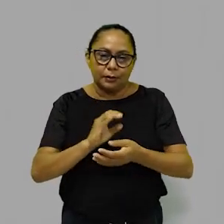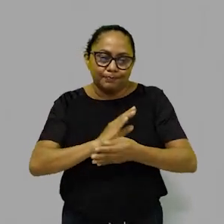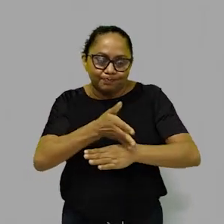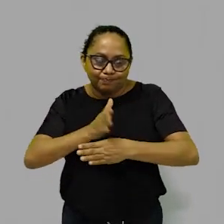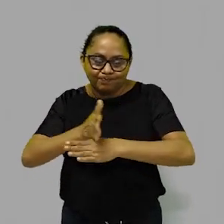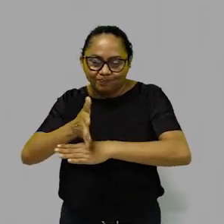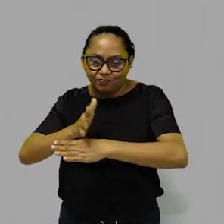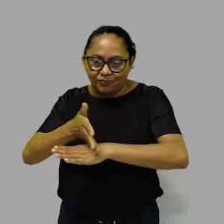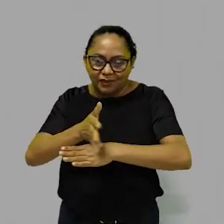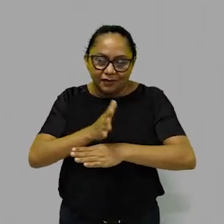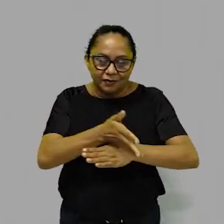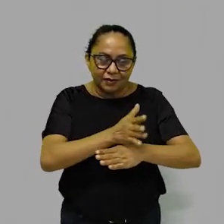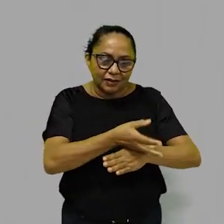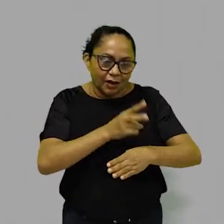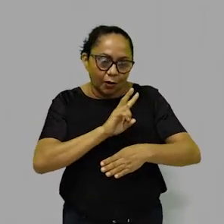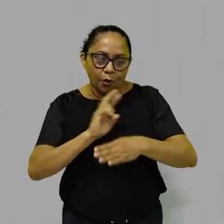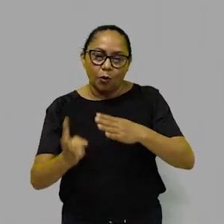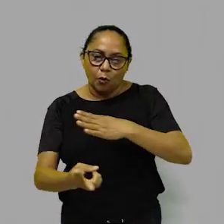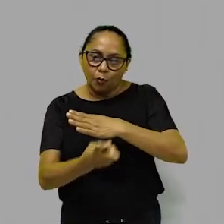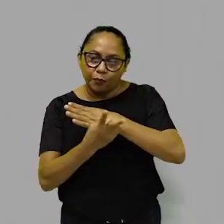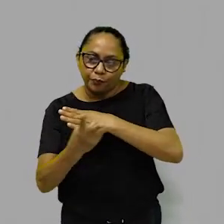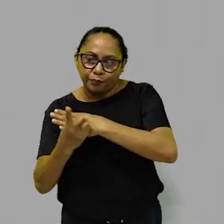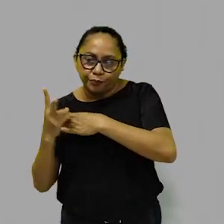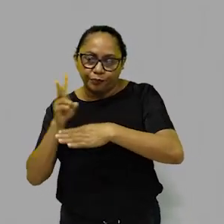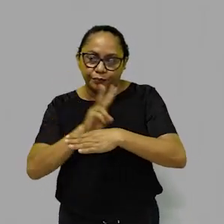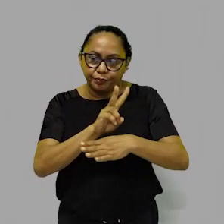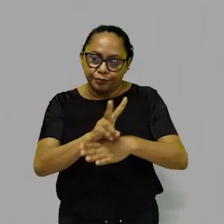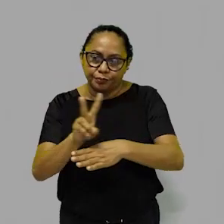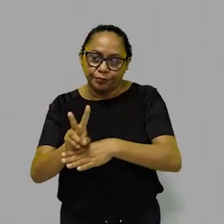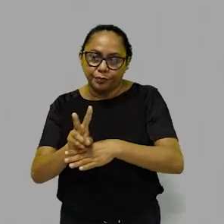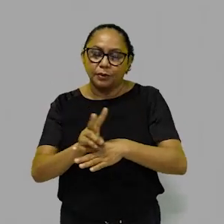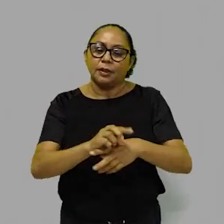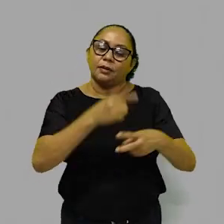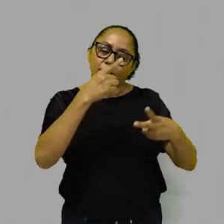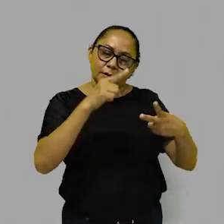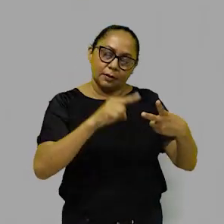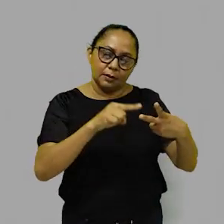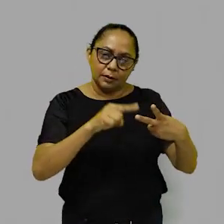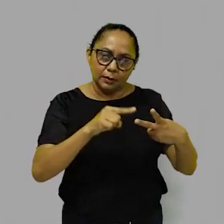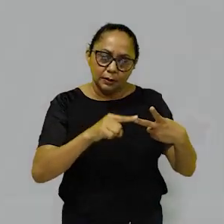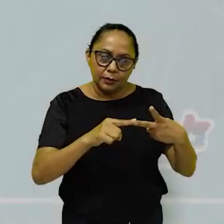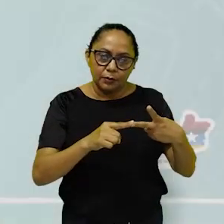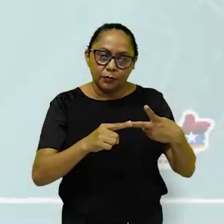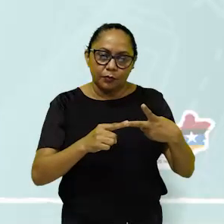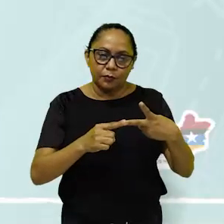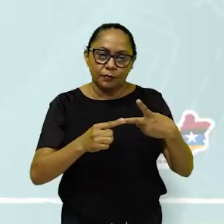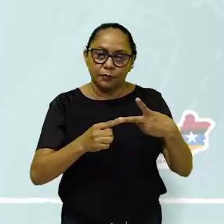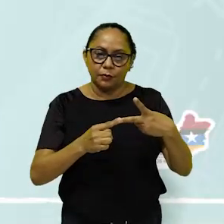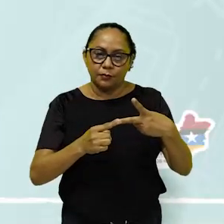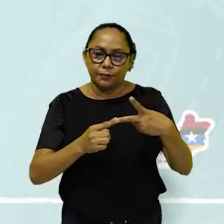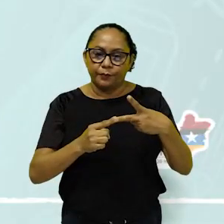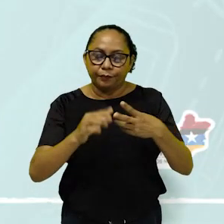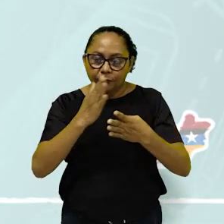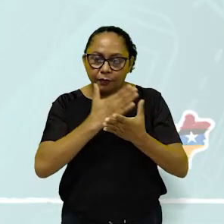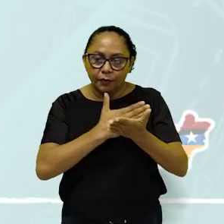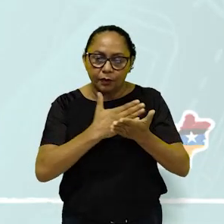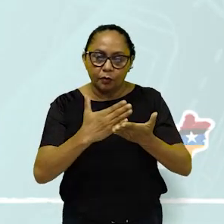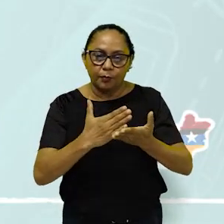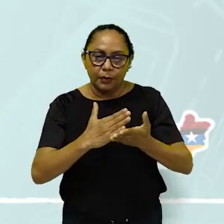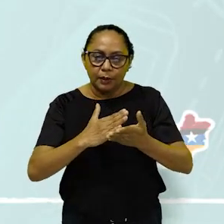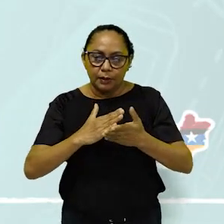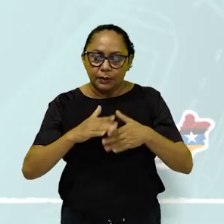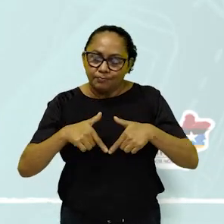destruídos por essa primeira linha de defesa, uma segunda linha de defesa ela vai ser ativada, ok?